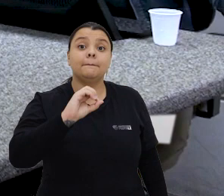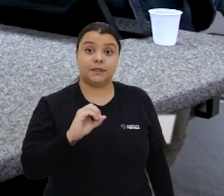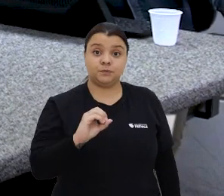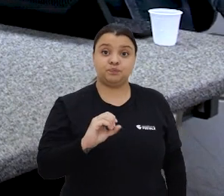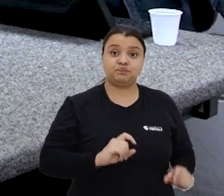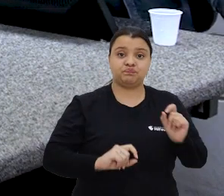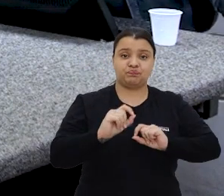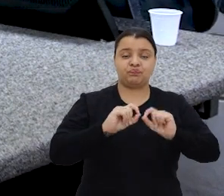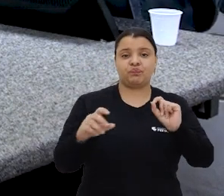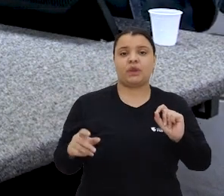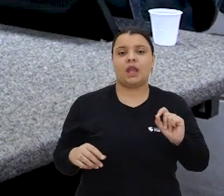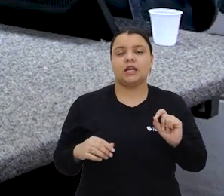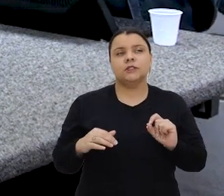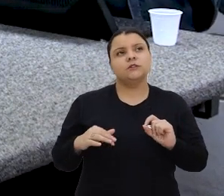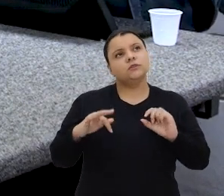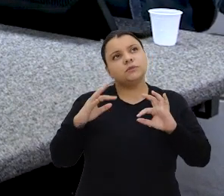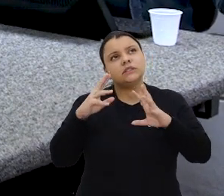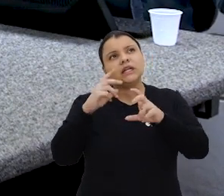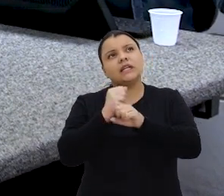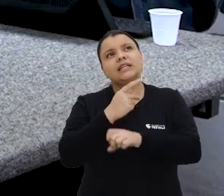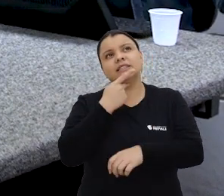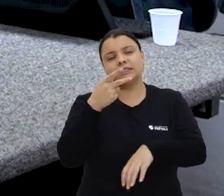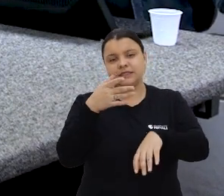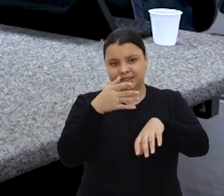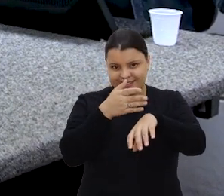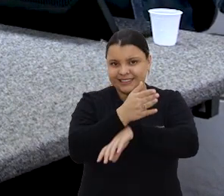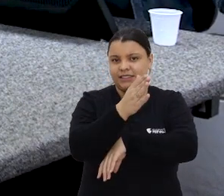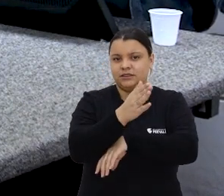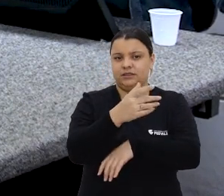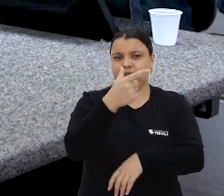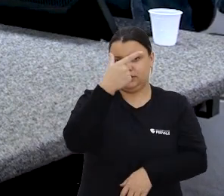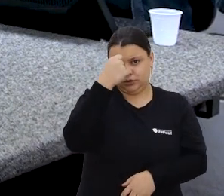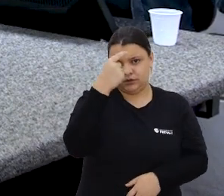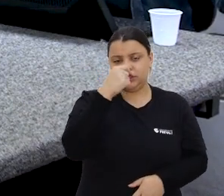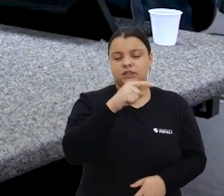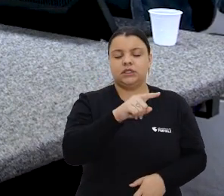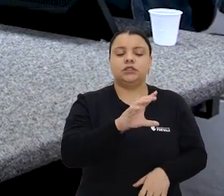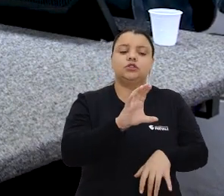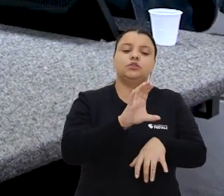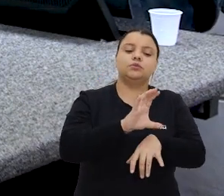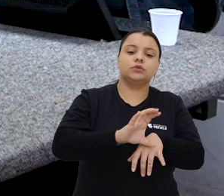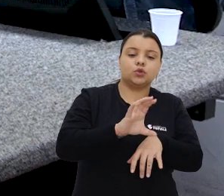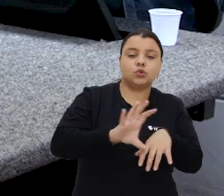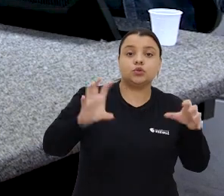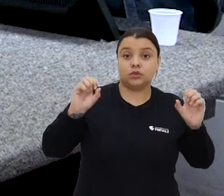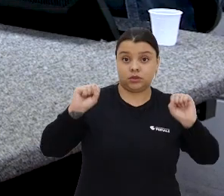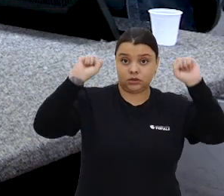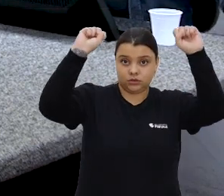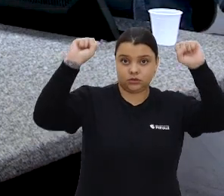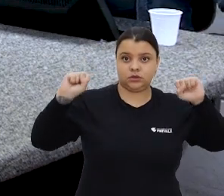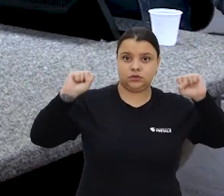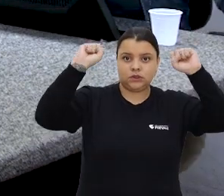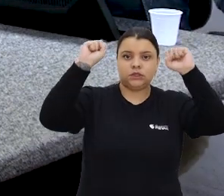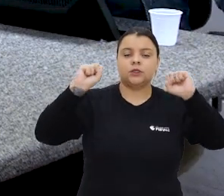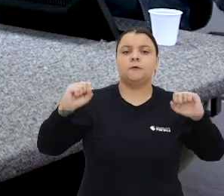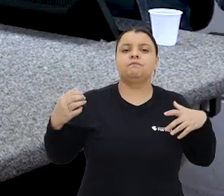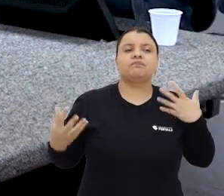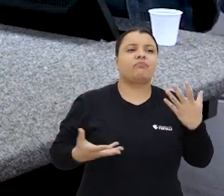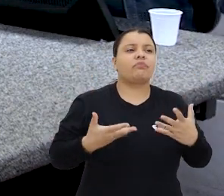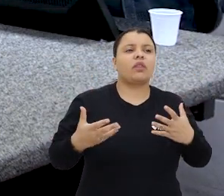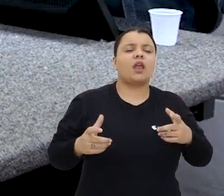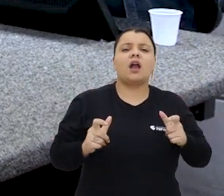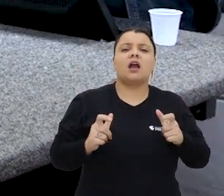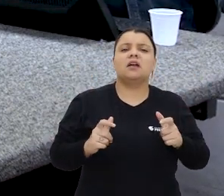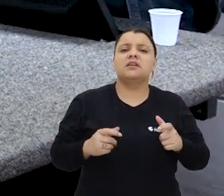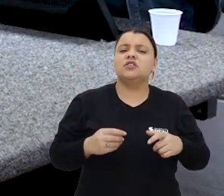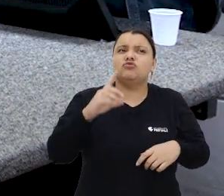a tua entrada na universidade e curso de Educação física, onde entra a